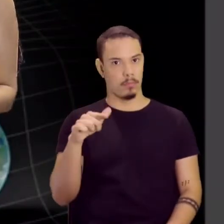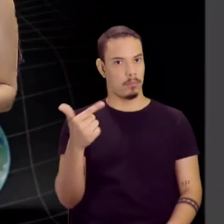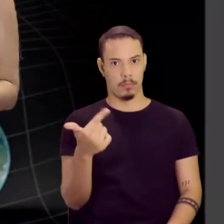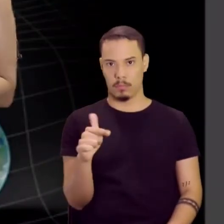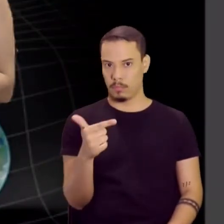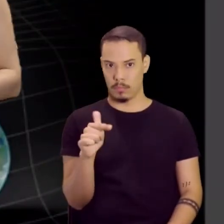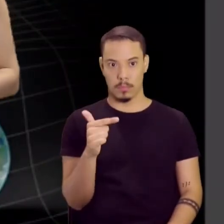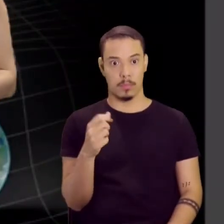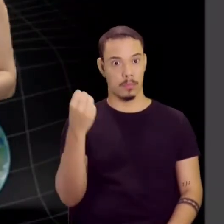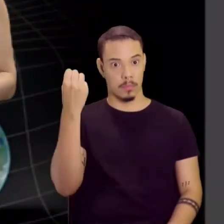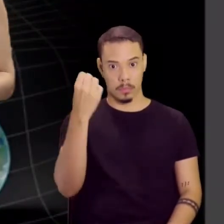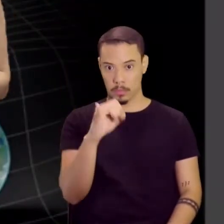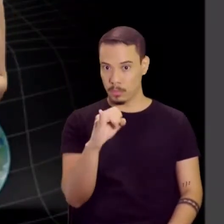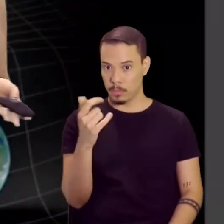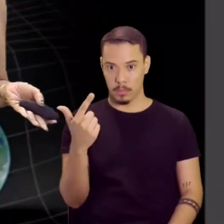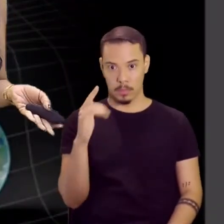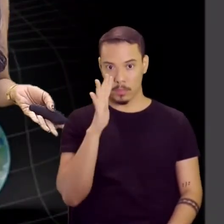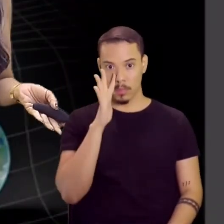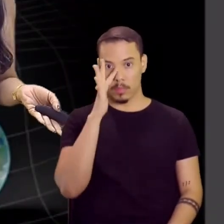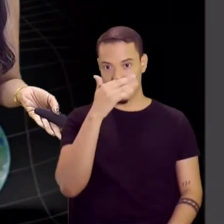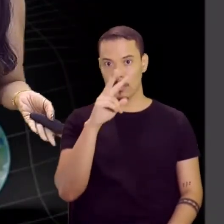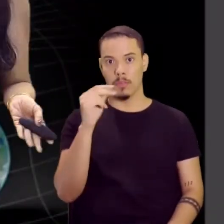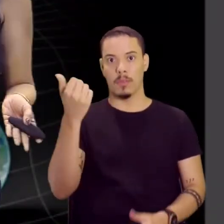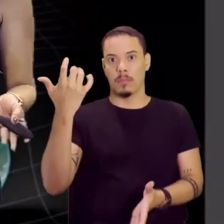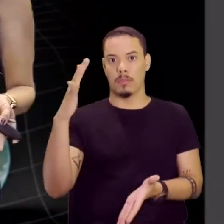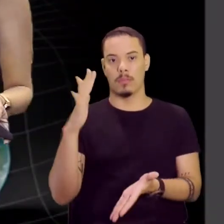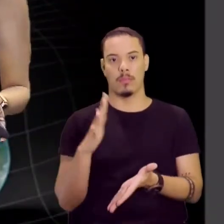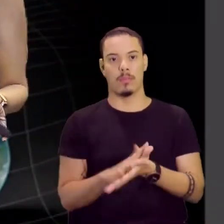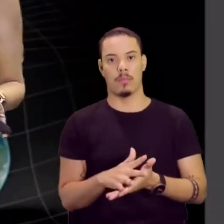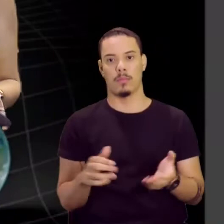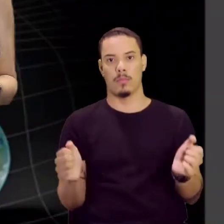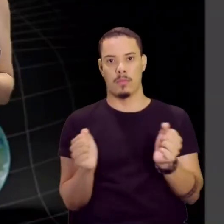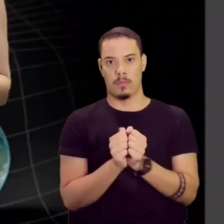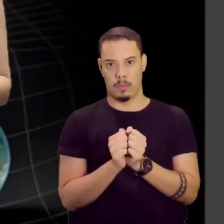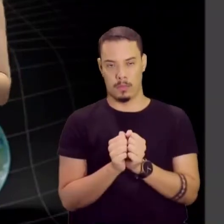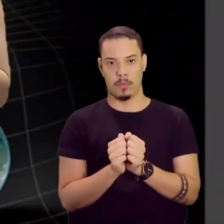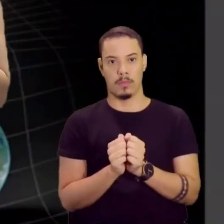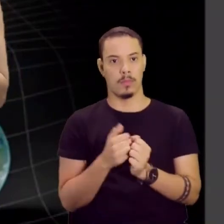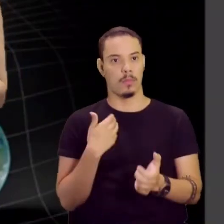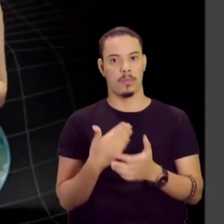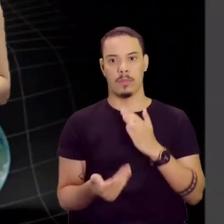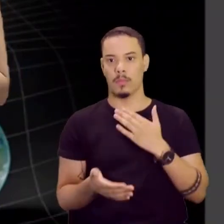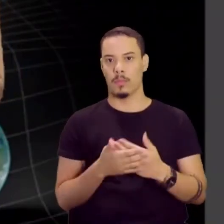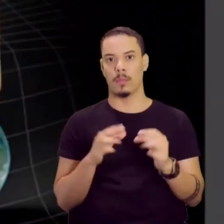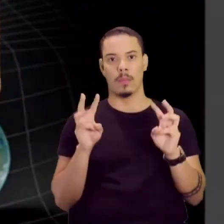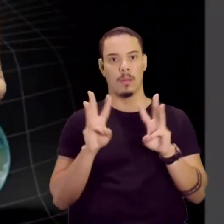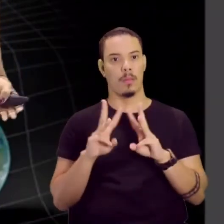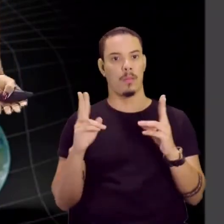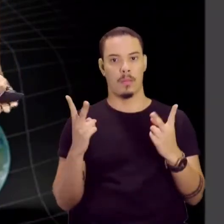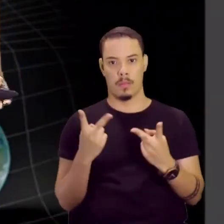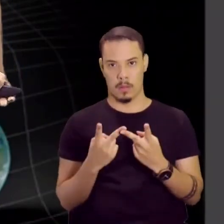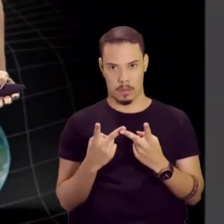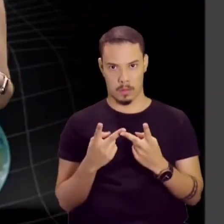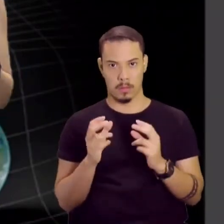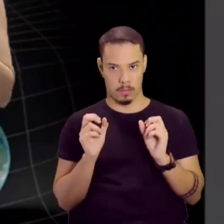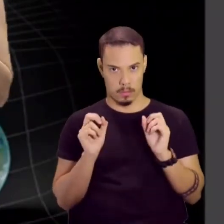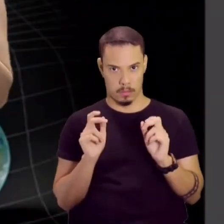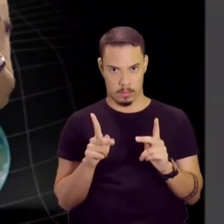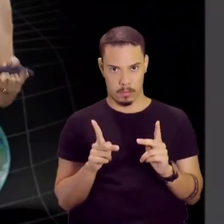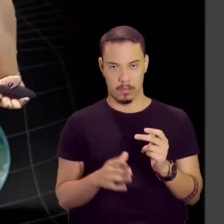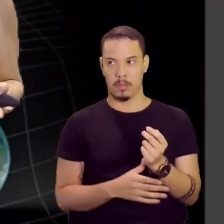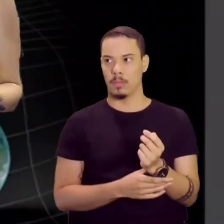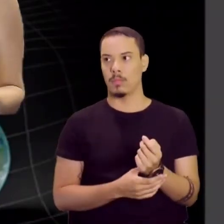resistência. Se não tem resistência, vai cair de maneira simultânea. Justamente. Independente da massa desse corpo, certo?